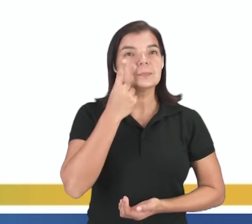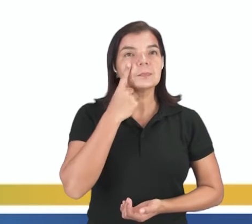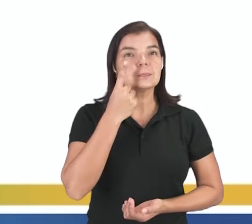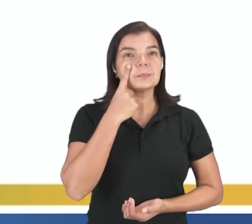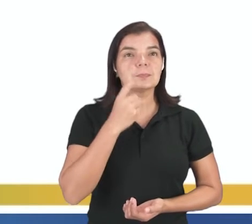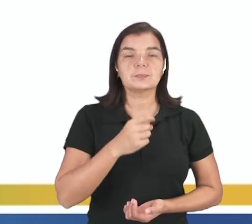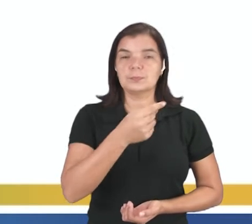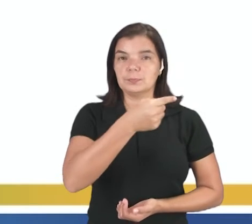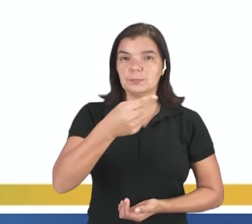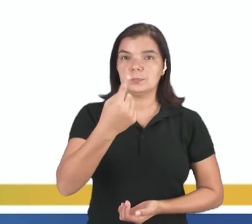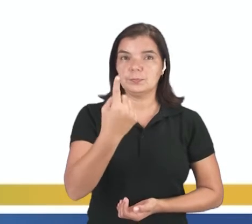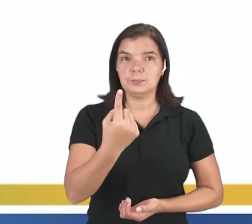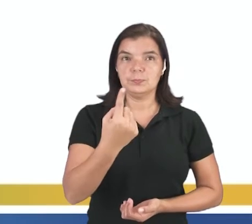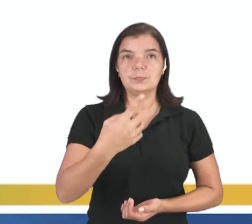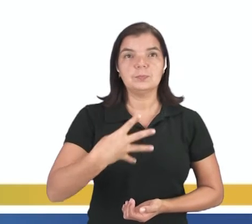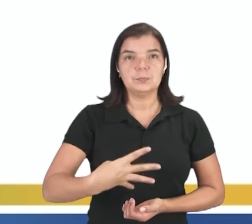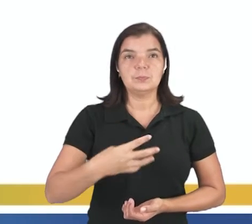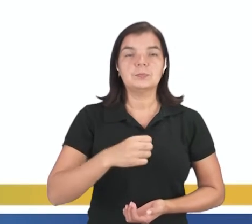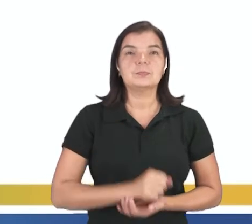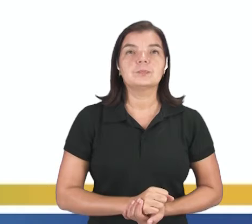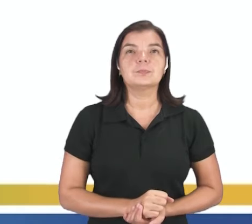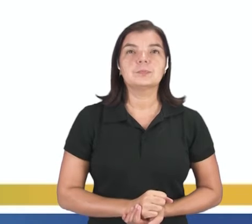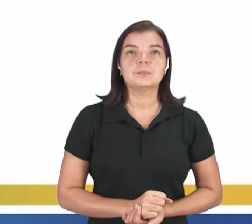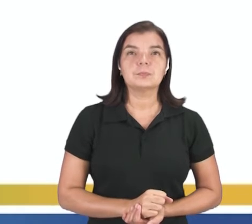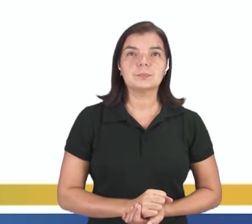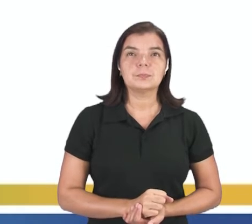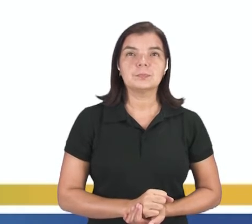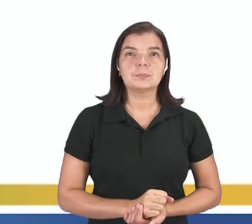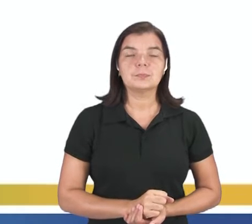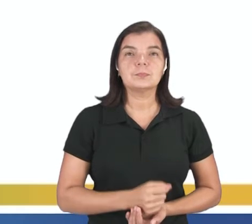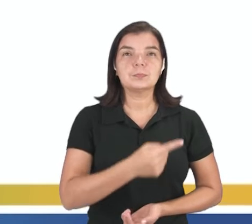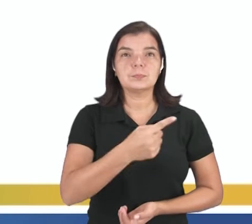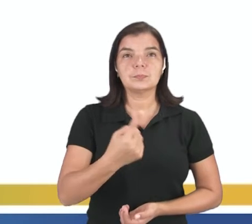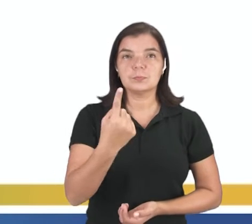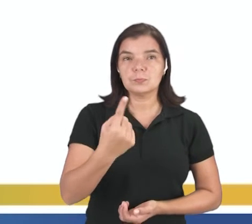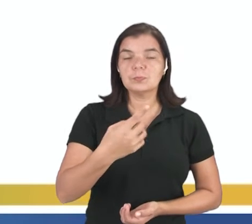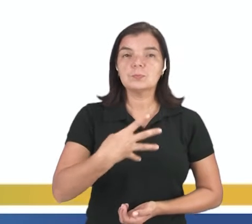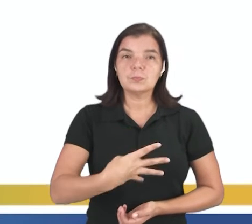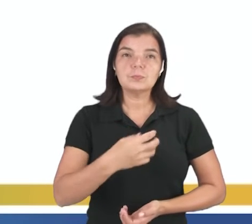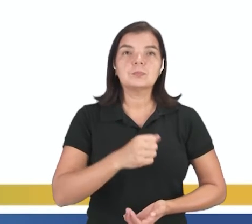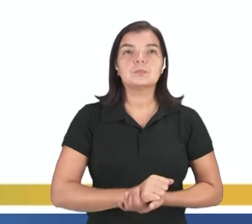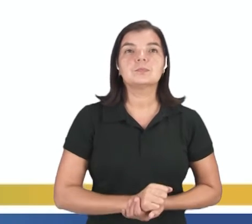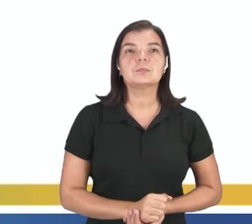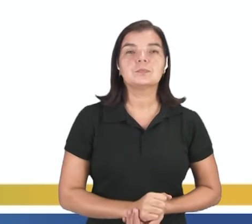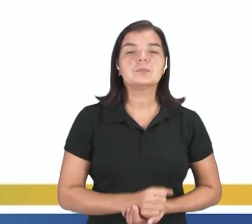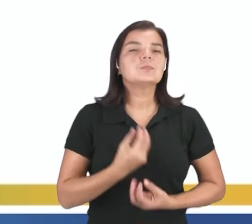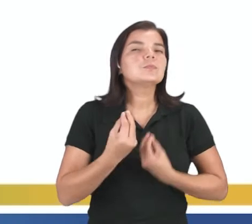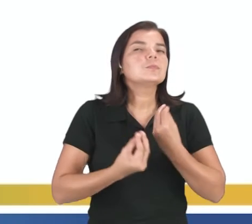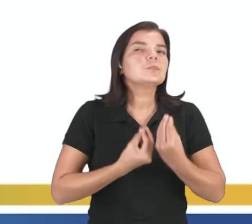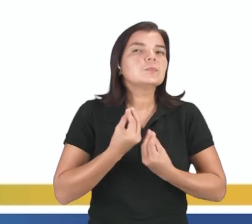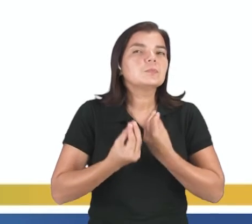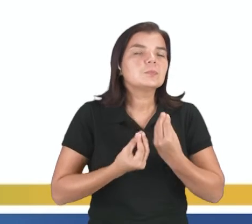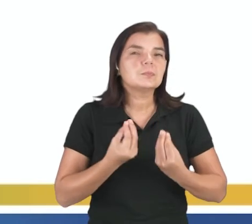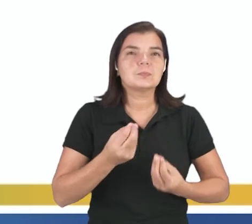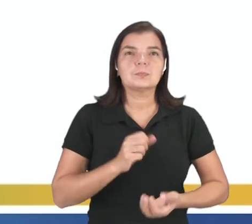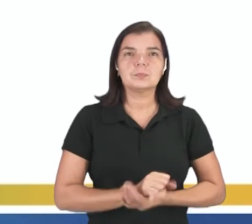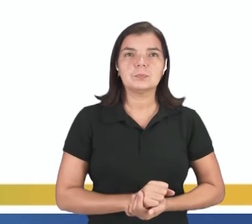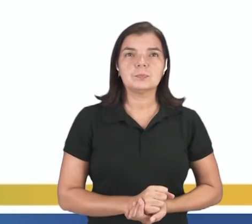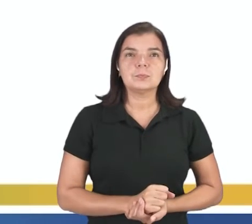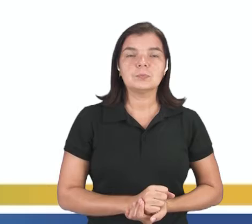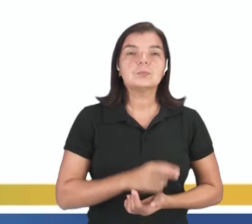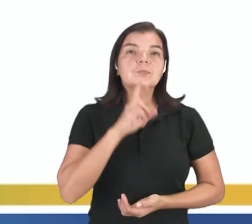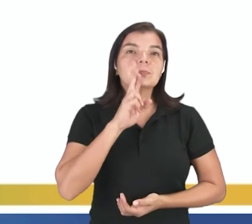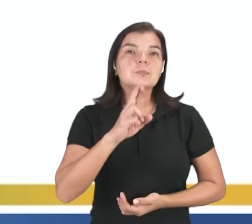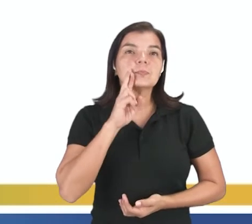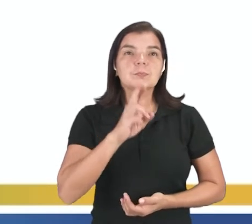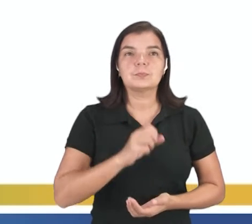aqui, ó, menos 1 e 4. Olha aqui, ó, menos 1 e 4. Então, como é que ficará a